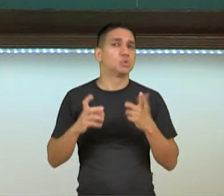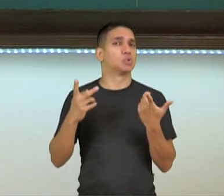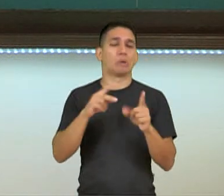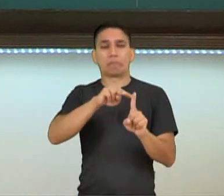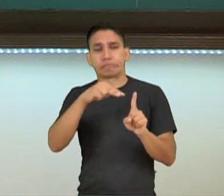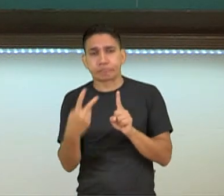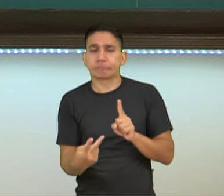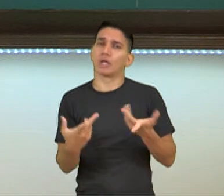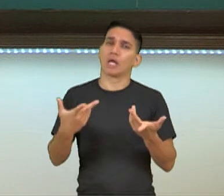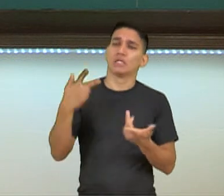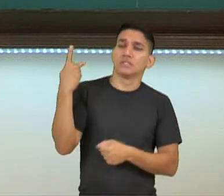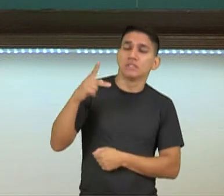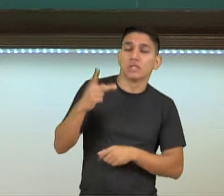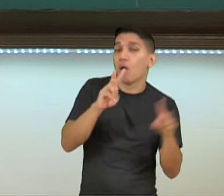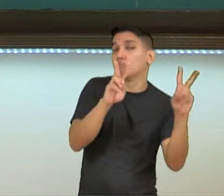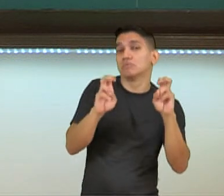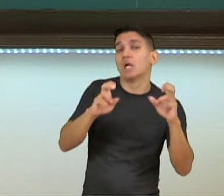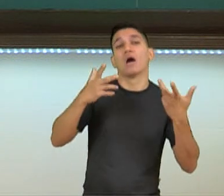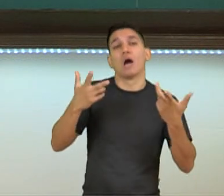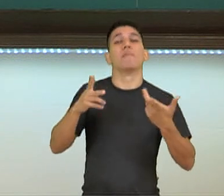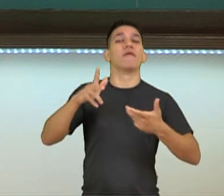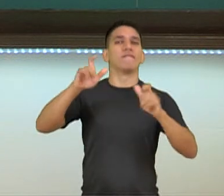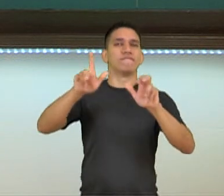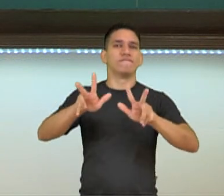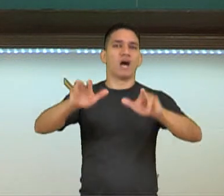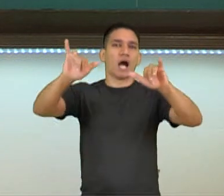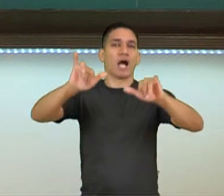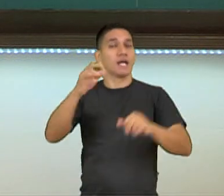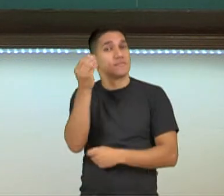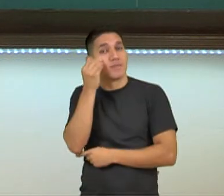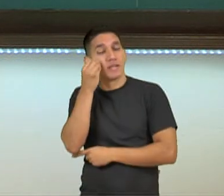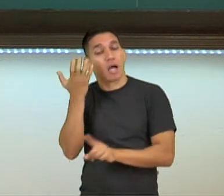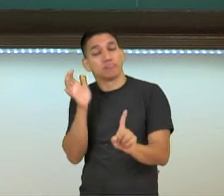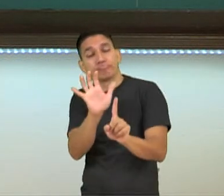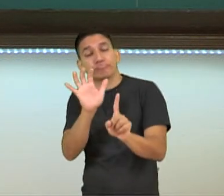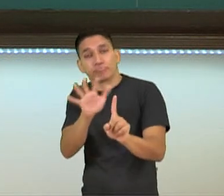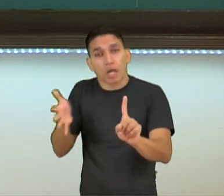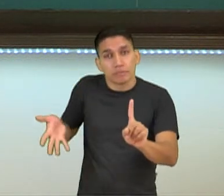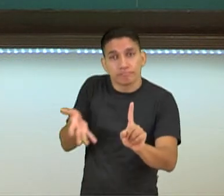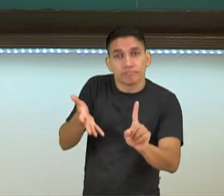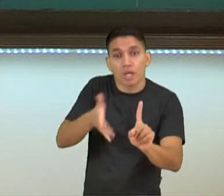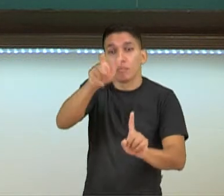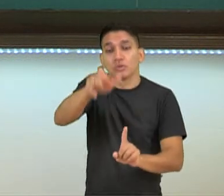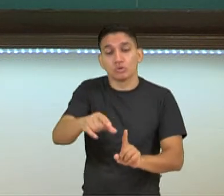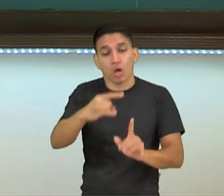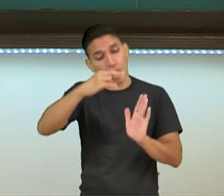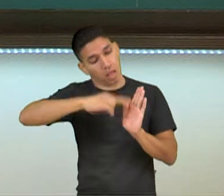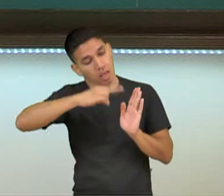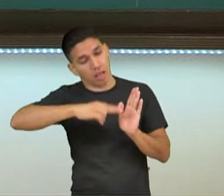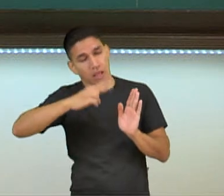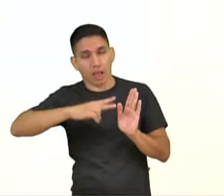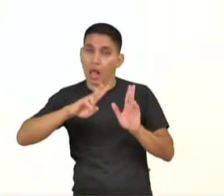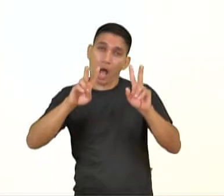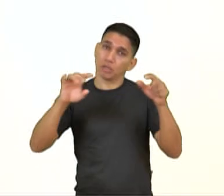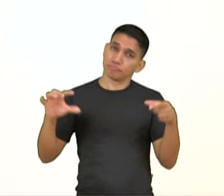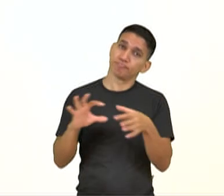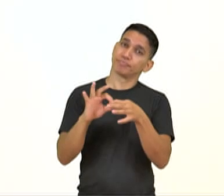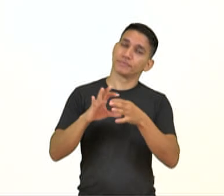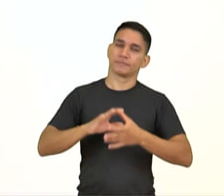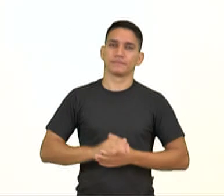de uma tese que ela tem sobre esse tema, para tentar te convencer, para tentar convencer o leitor sobre essa tese.